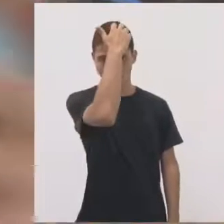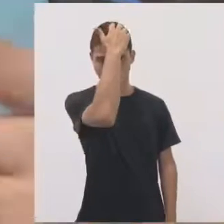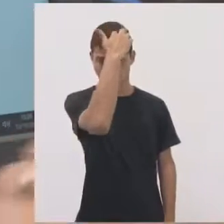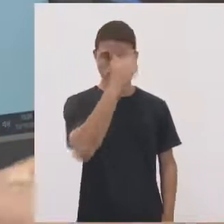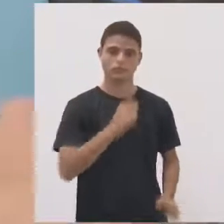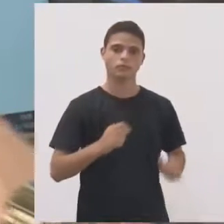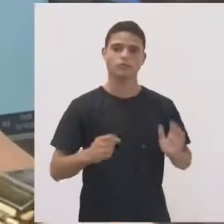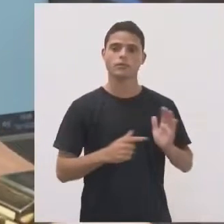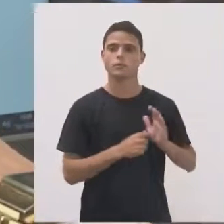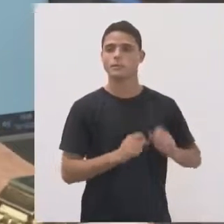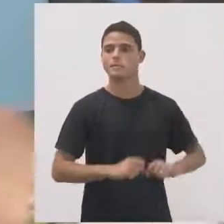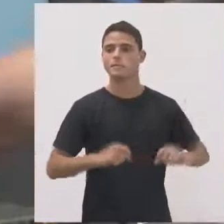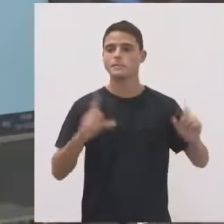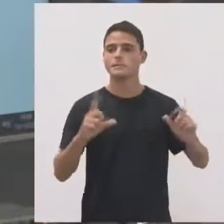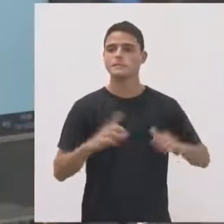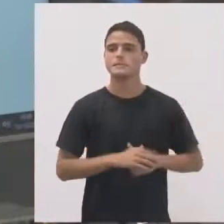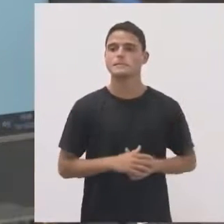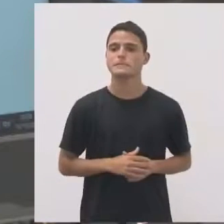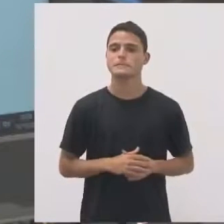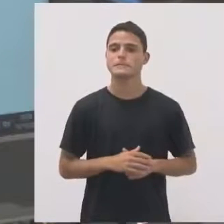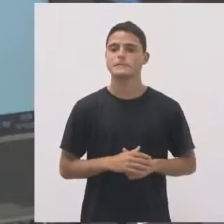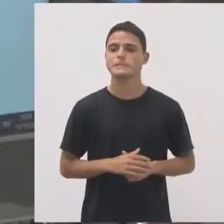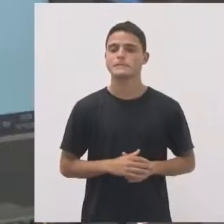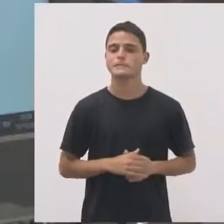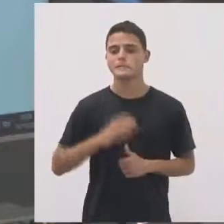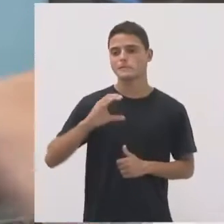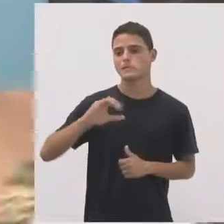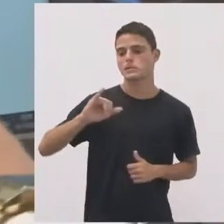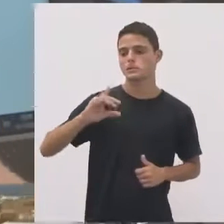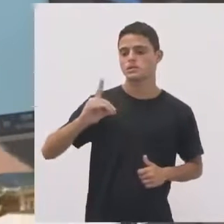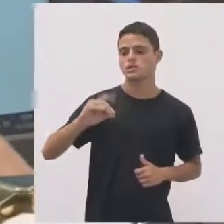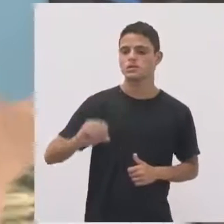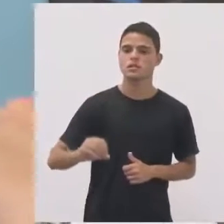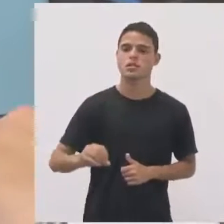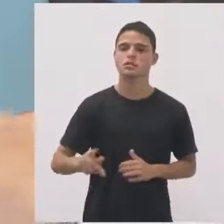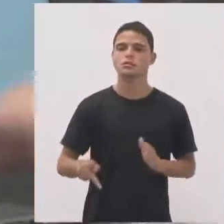2.888848, tá? E aqui você vai colocar o CI da sua escola. Deixa eu ver dessa escola.